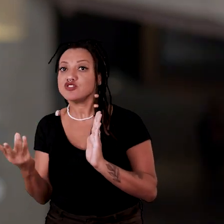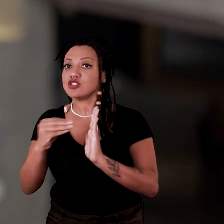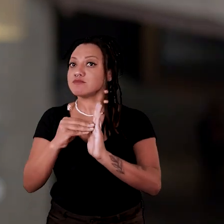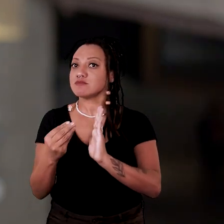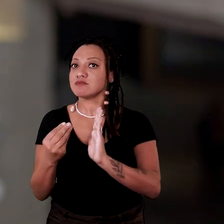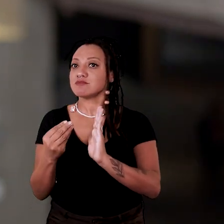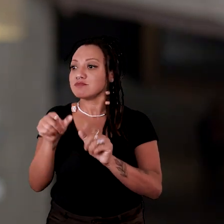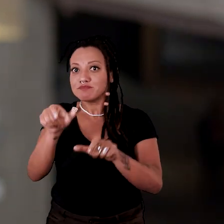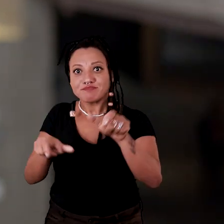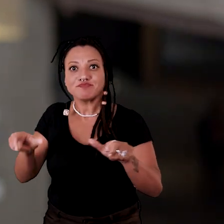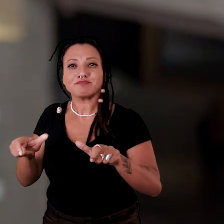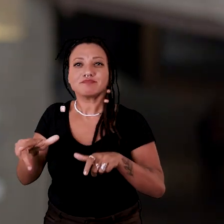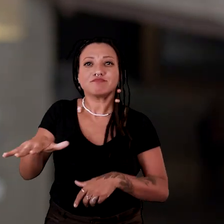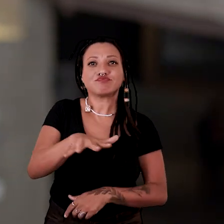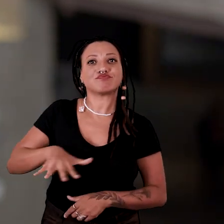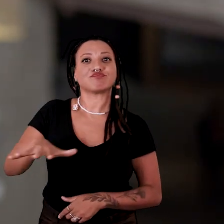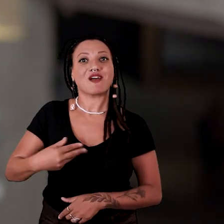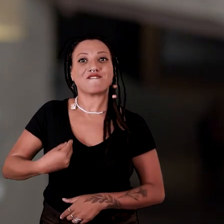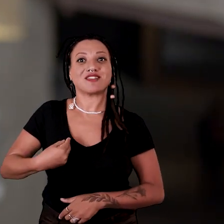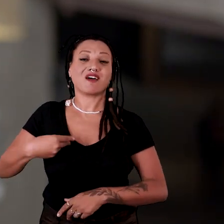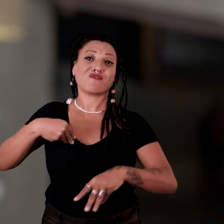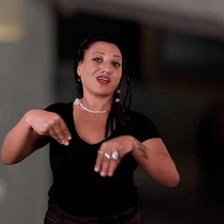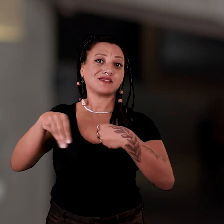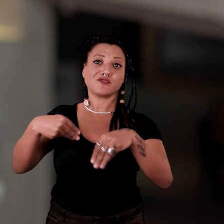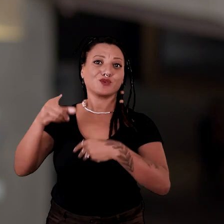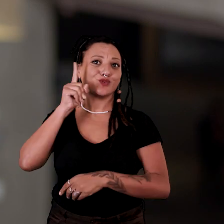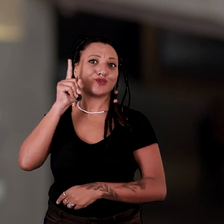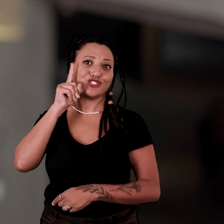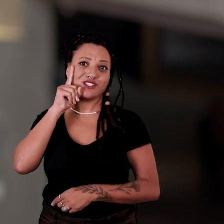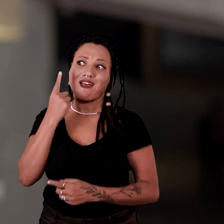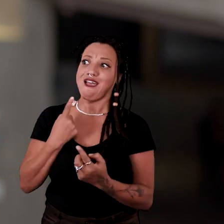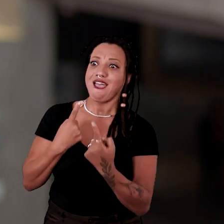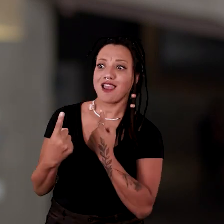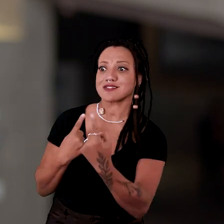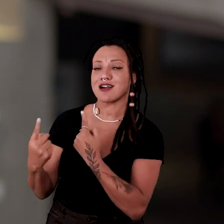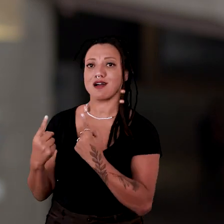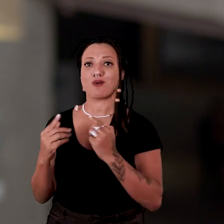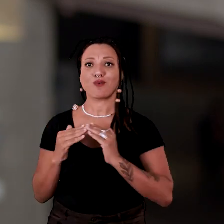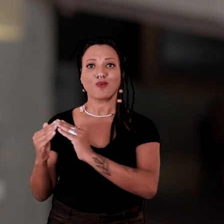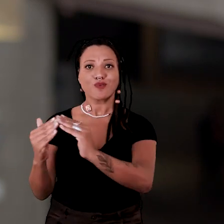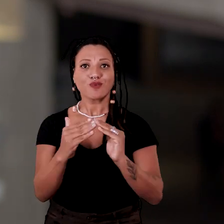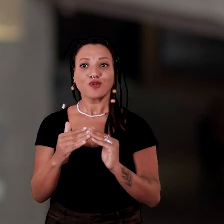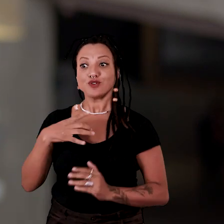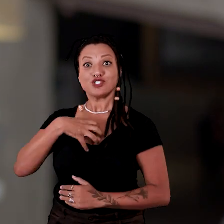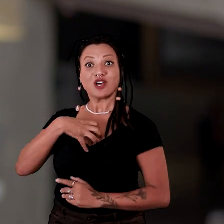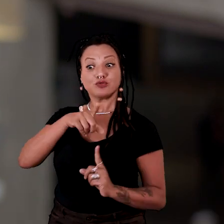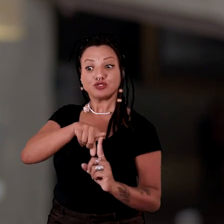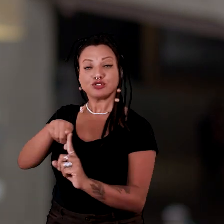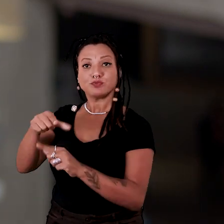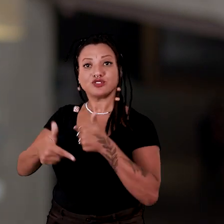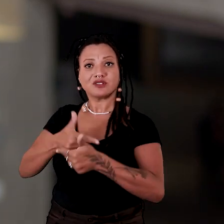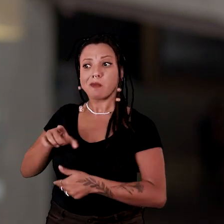sido selecionada para o prêmio foi sensacional, foi uma felicidade muito grande, e não só por mim como arquiteta,